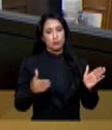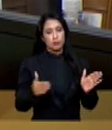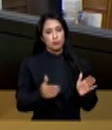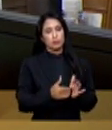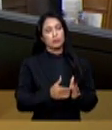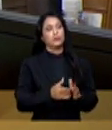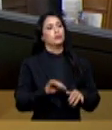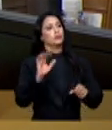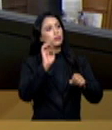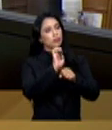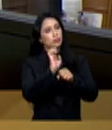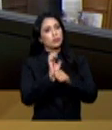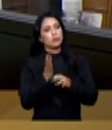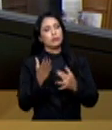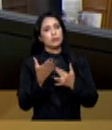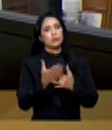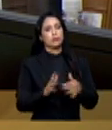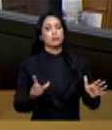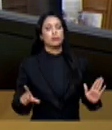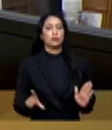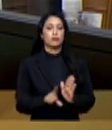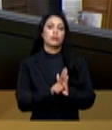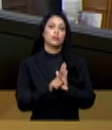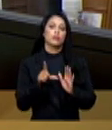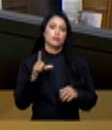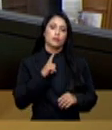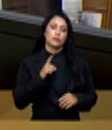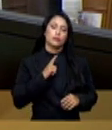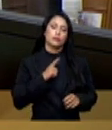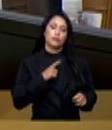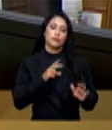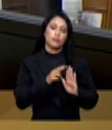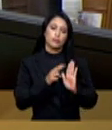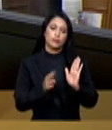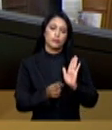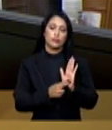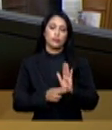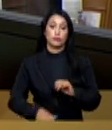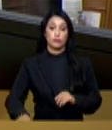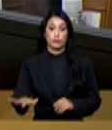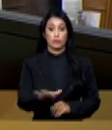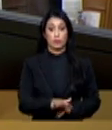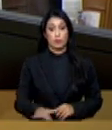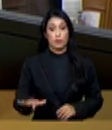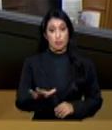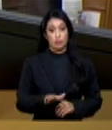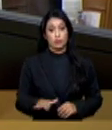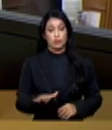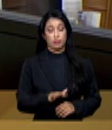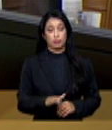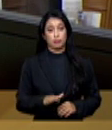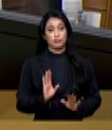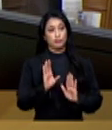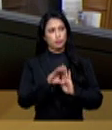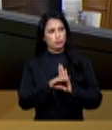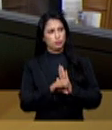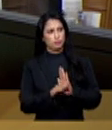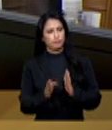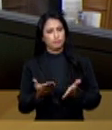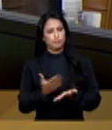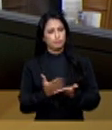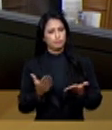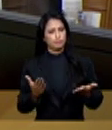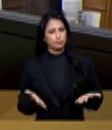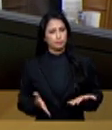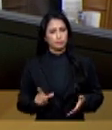por meio da Legislação Federal ao argumento de se tratar de Norma Geral de borda do conceito e